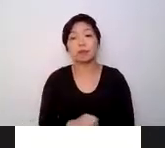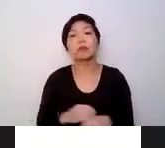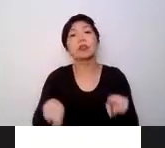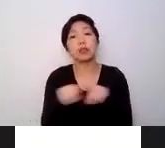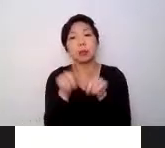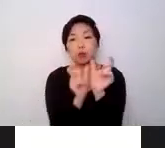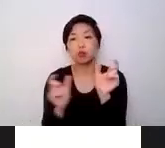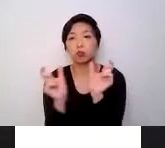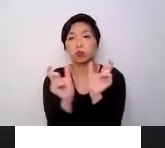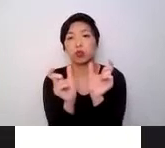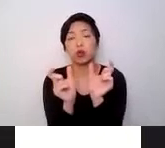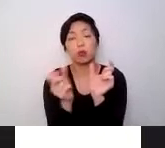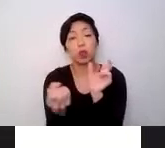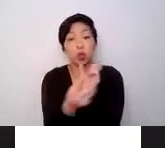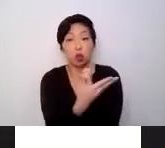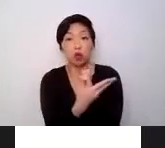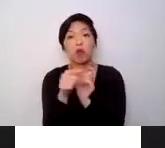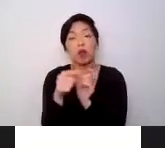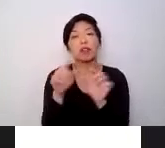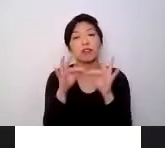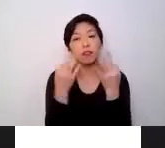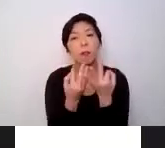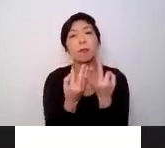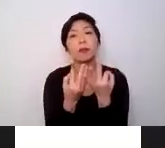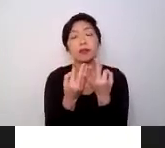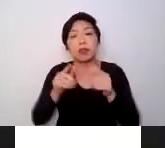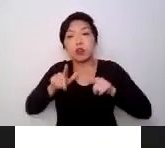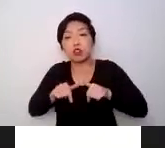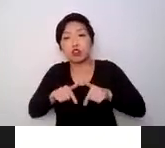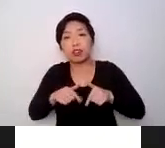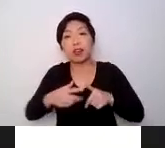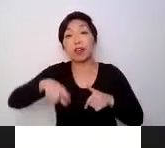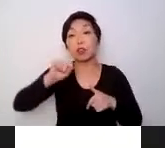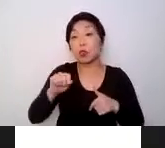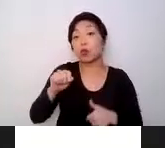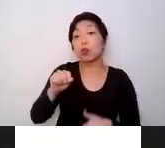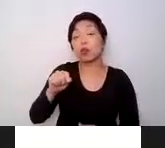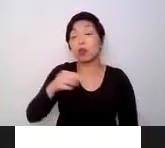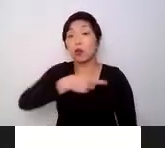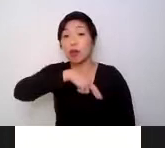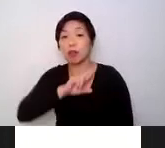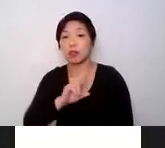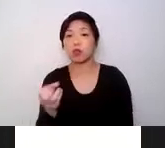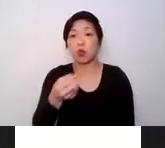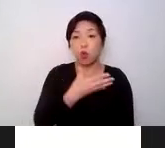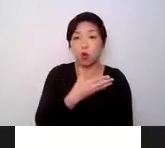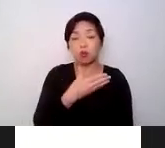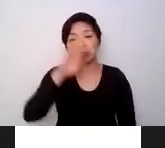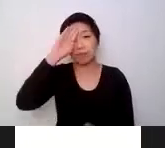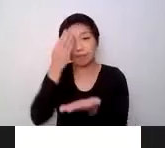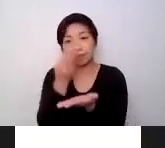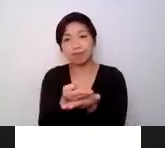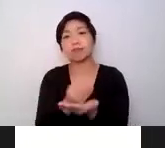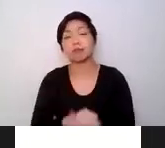a família judaica ela escolheu também uma nova fé ainda lá na Hungria então quando chegou no Brasil a